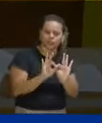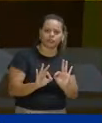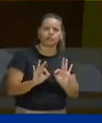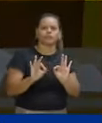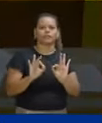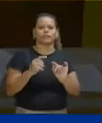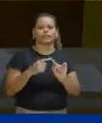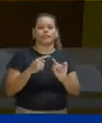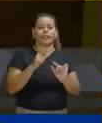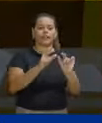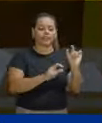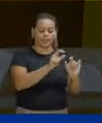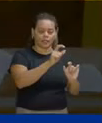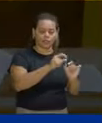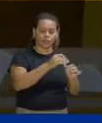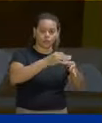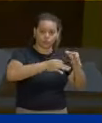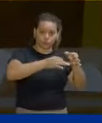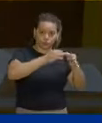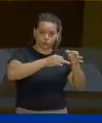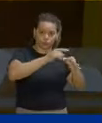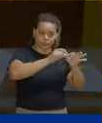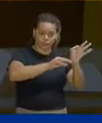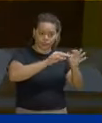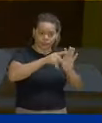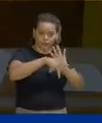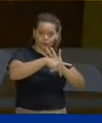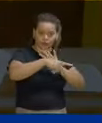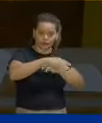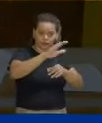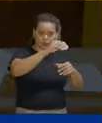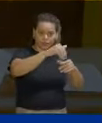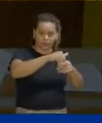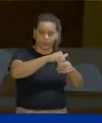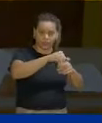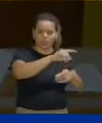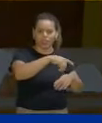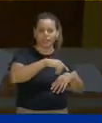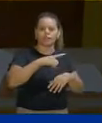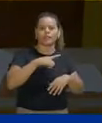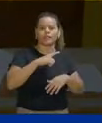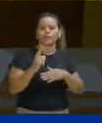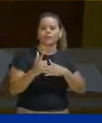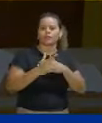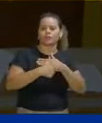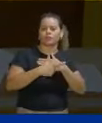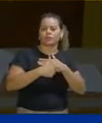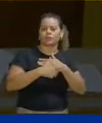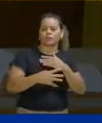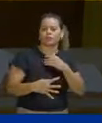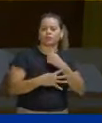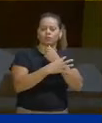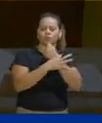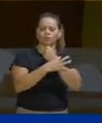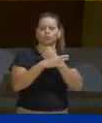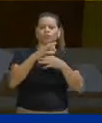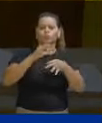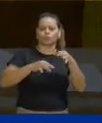eleitorais ocuparão as funções de juízes de garantia.